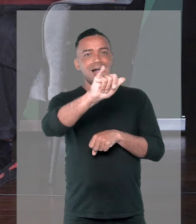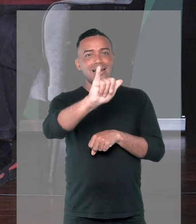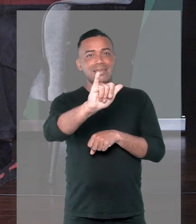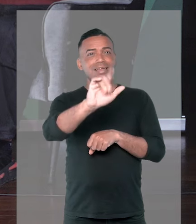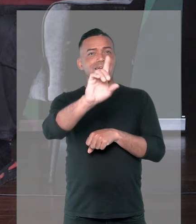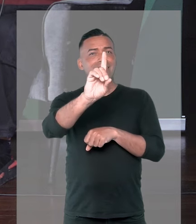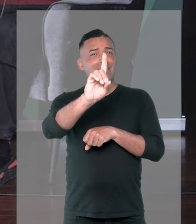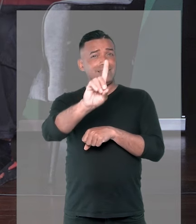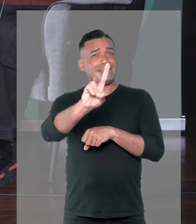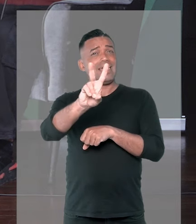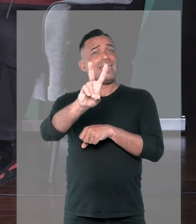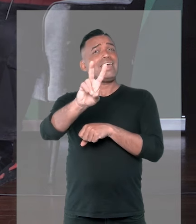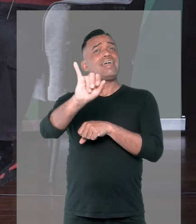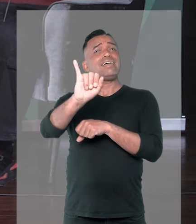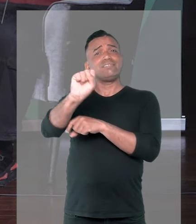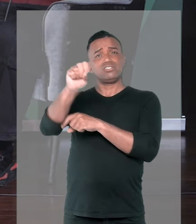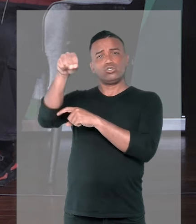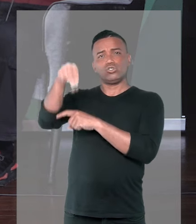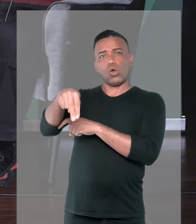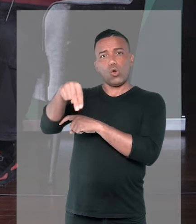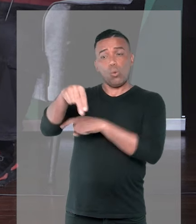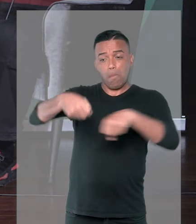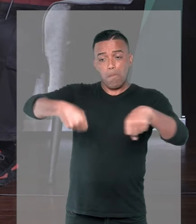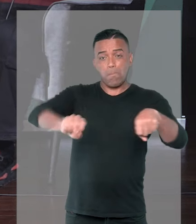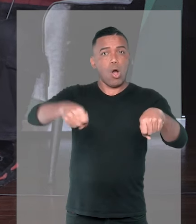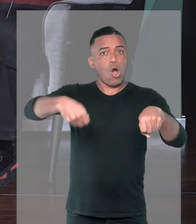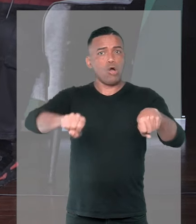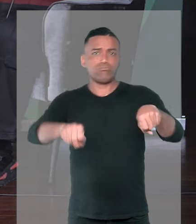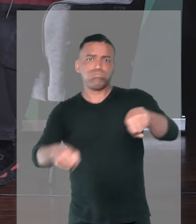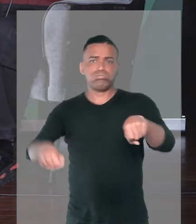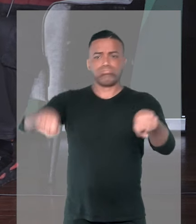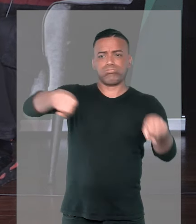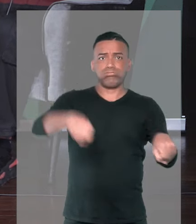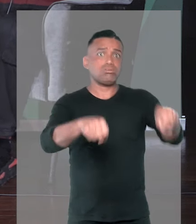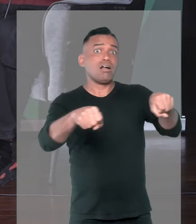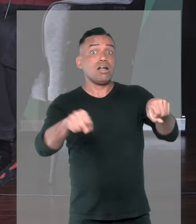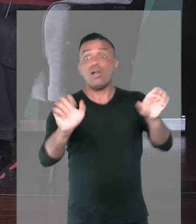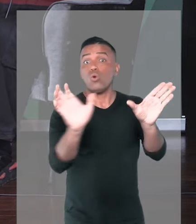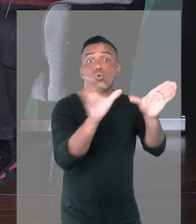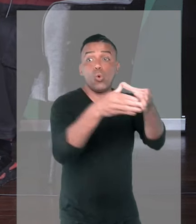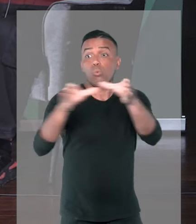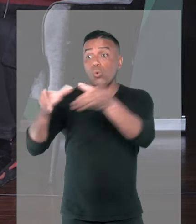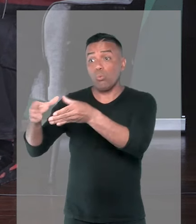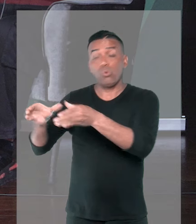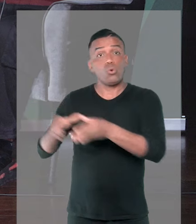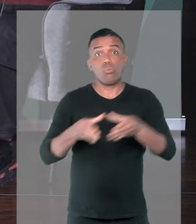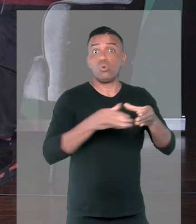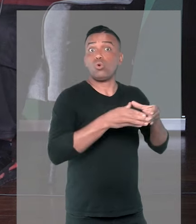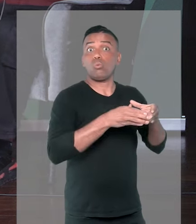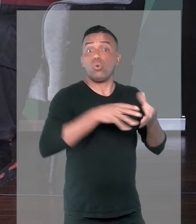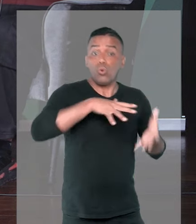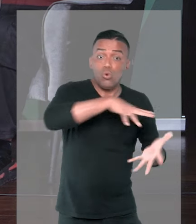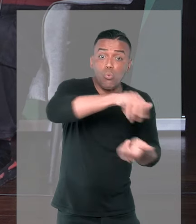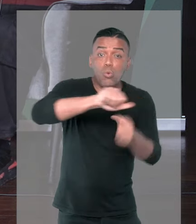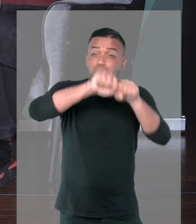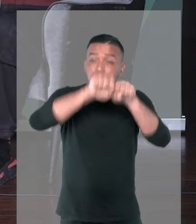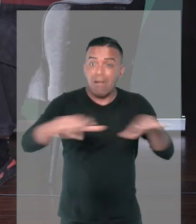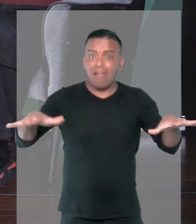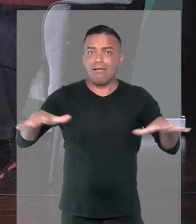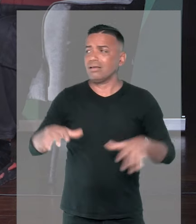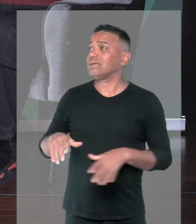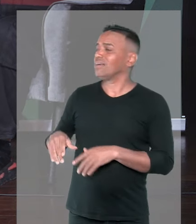ah você tem uma infinidade de Clubes locais de Harley Davidson em qualquer lugar do mundo que você for quase é semana